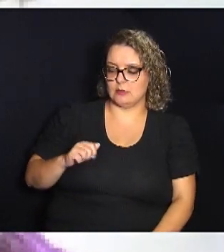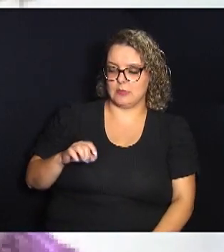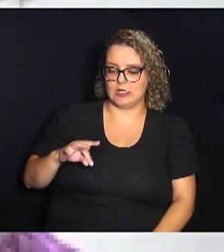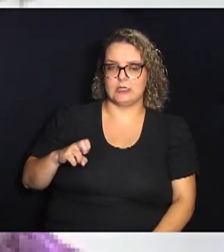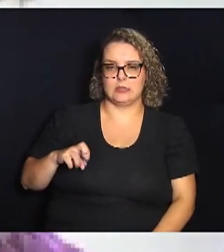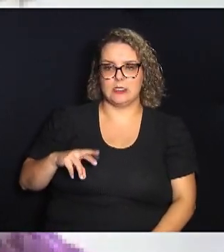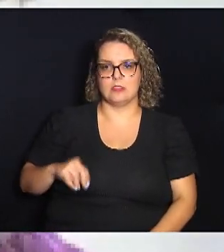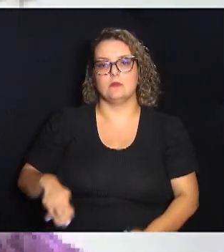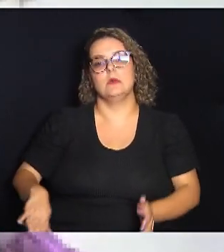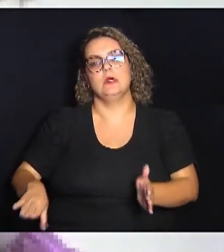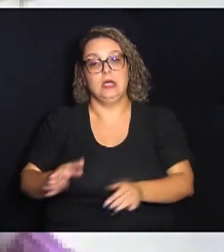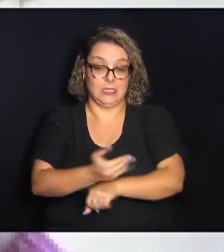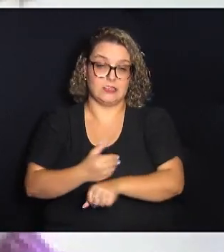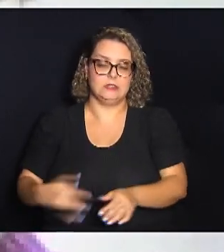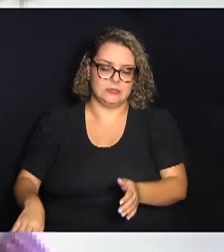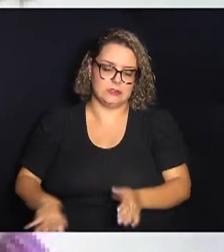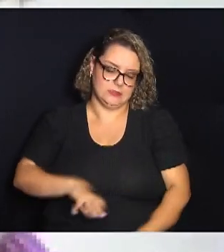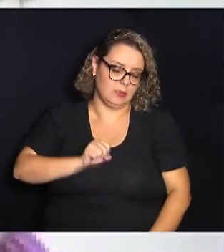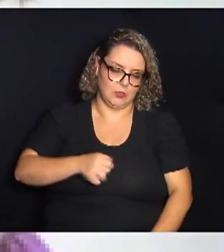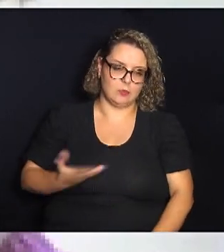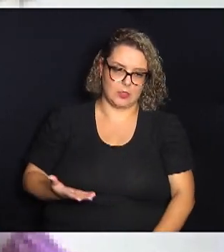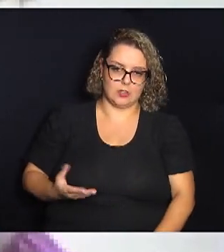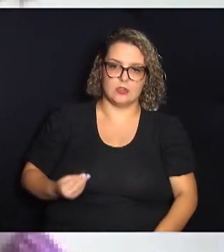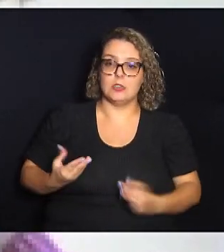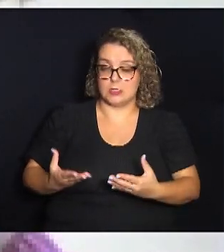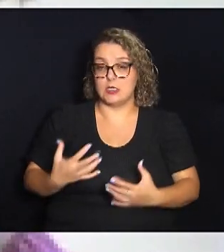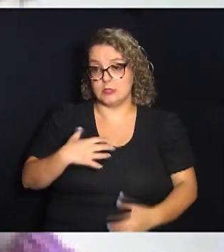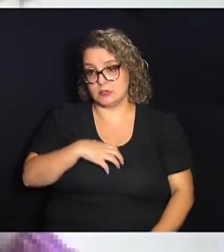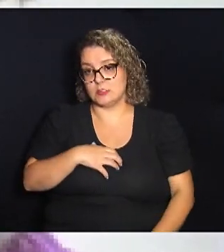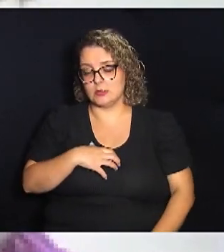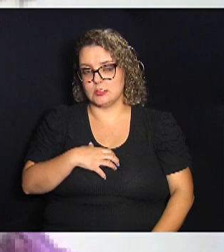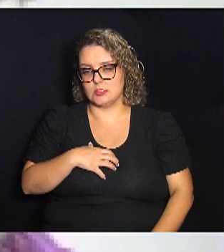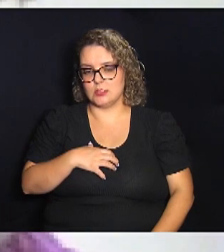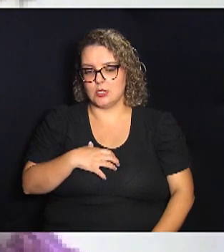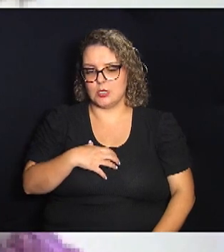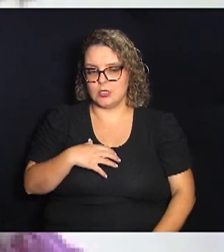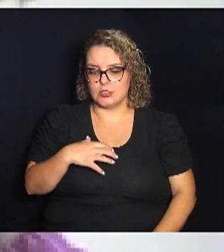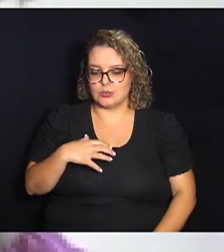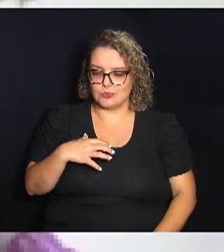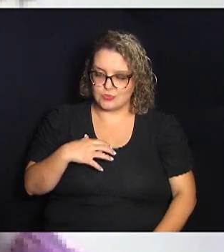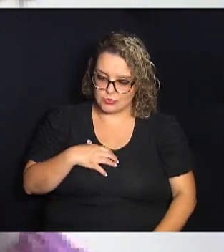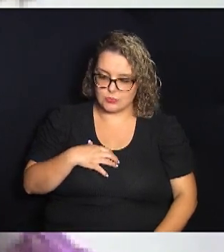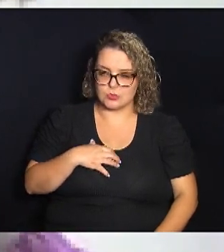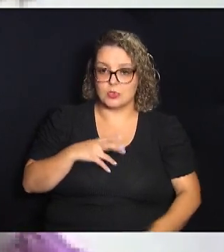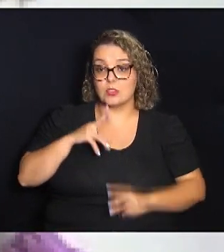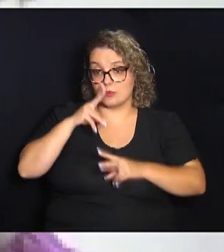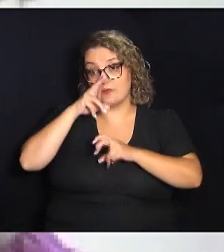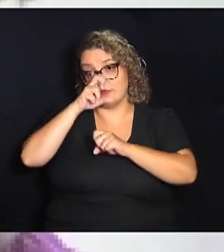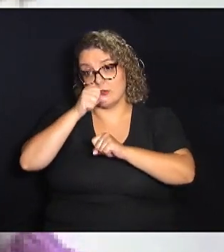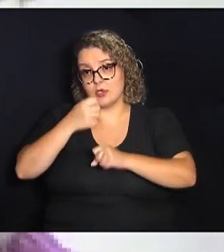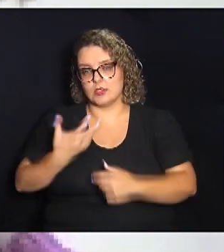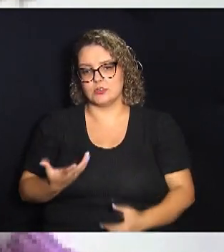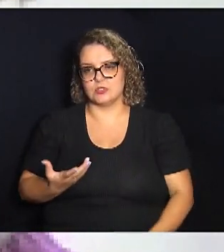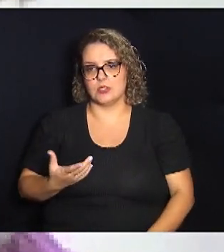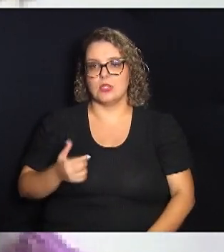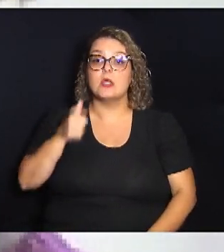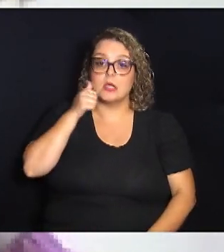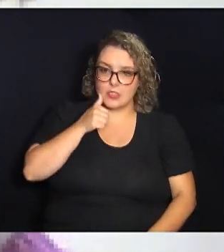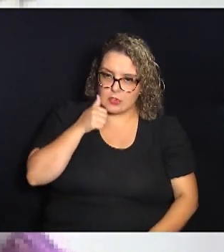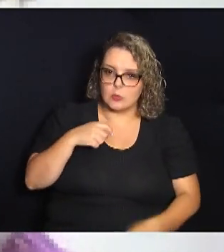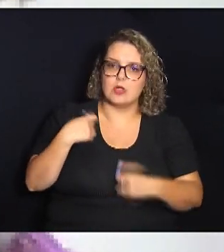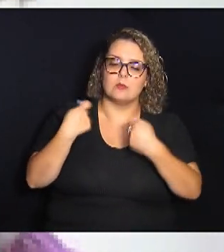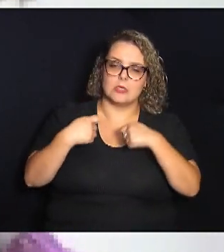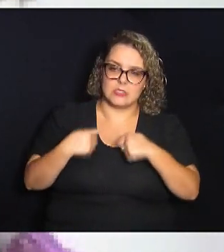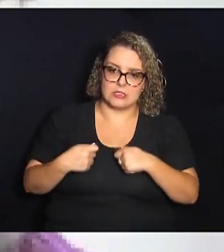na menopausa, que está trazendo esses sintomas de uma forma bastante forte, e a mulher precisa realmente ter